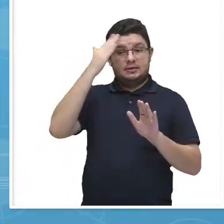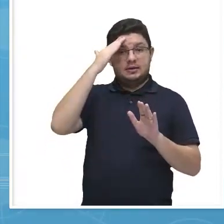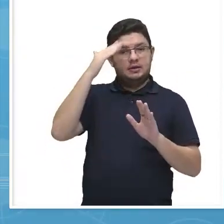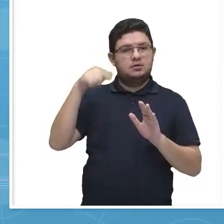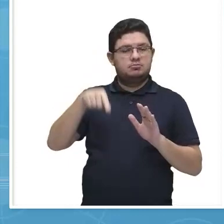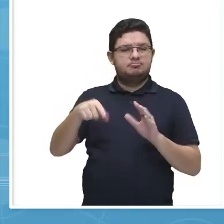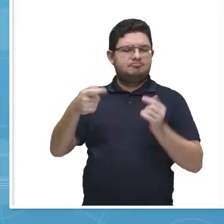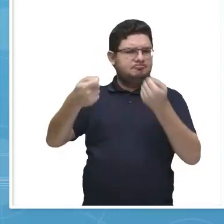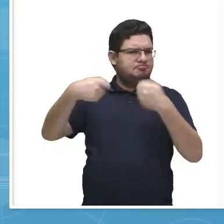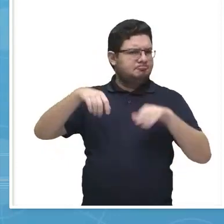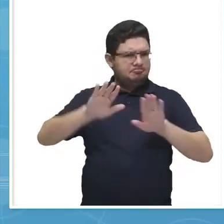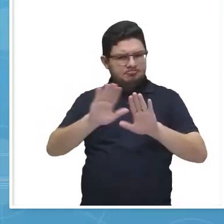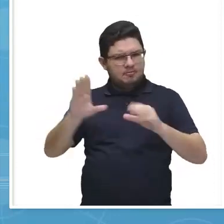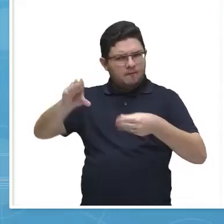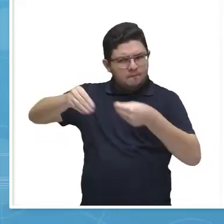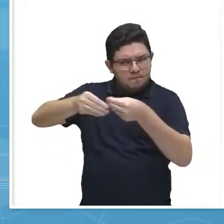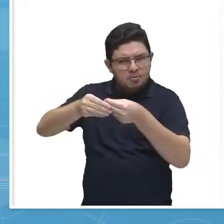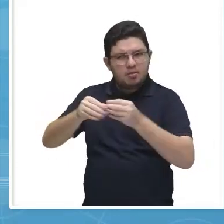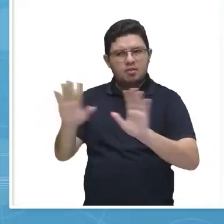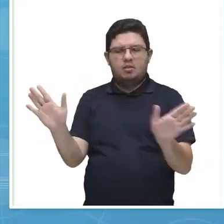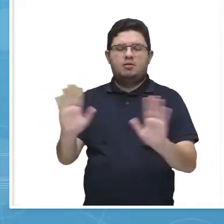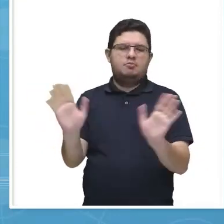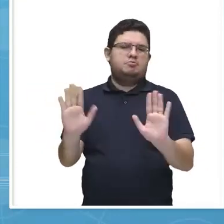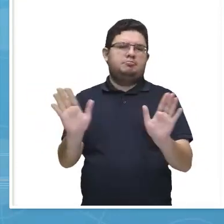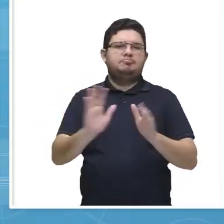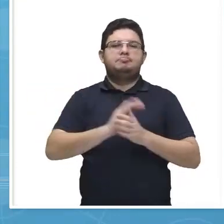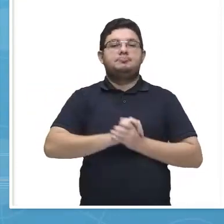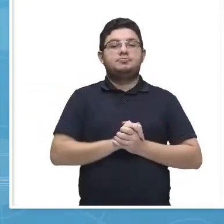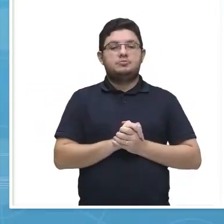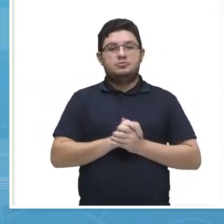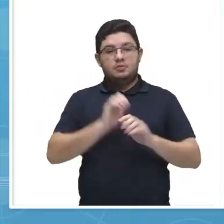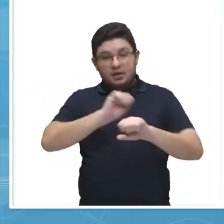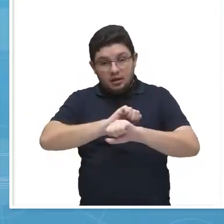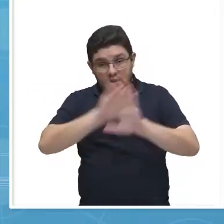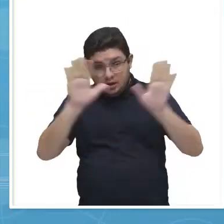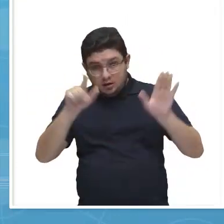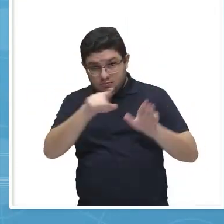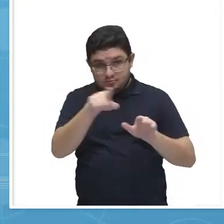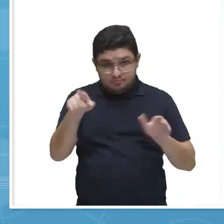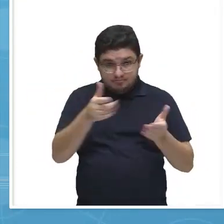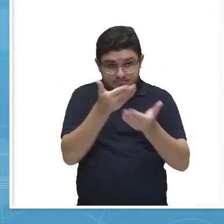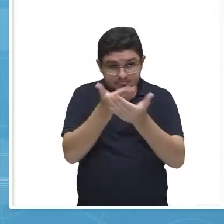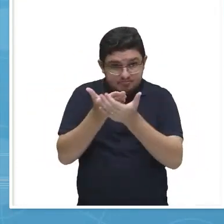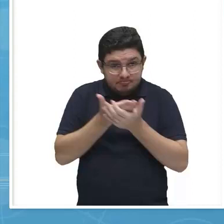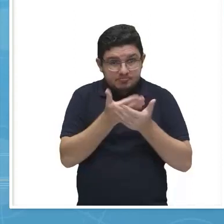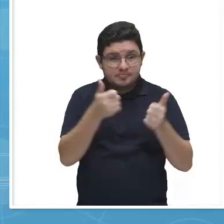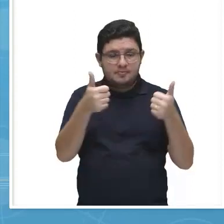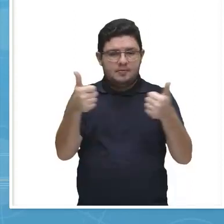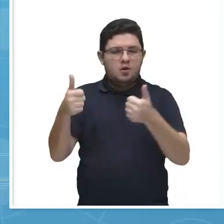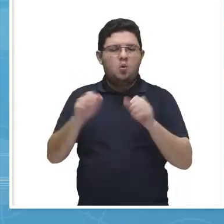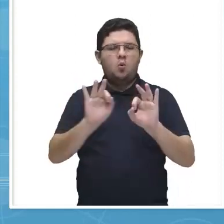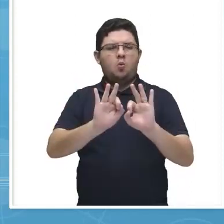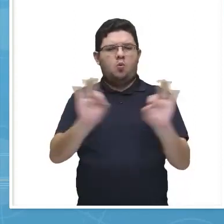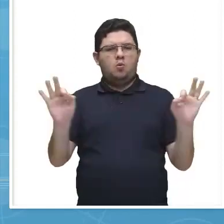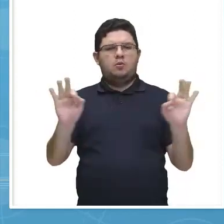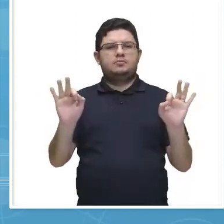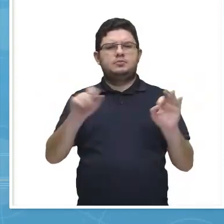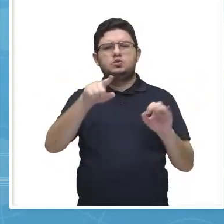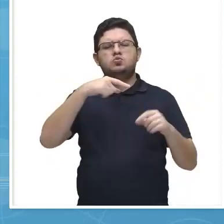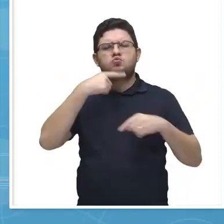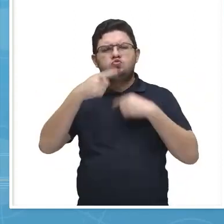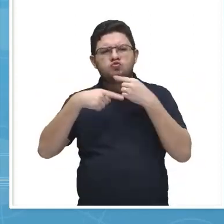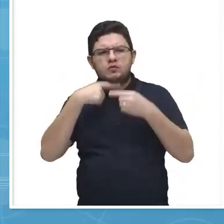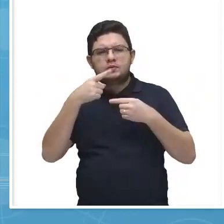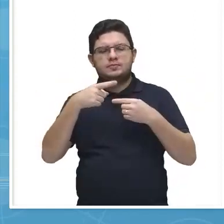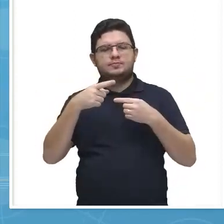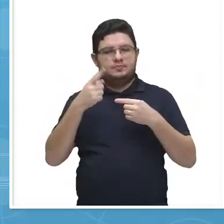da oração, da minha frase, daquilo que eu quero transmitir. Isso ficou claro para vocês? Ficou ótimo! Tem dúvidas? Vamos